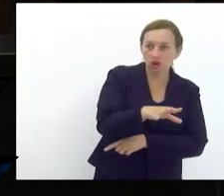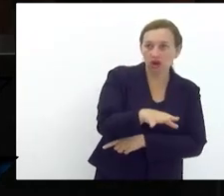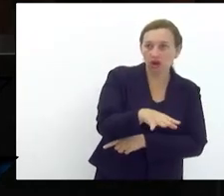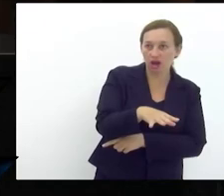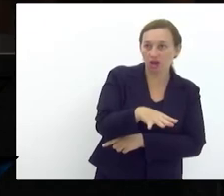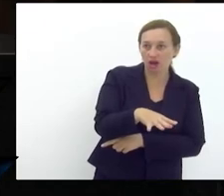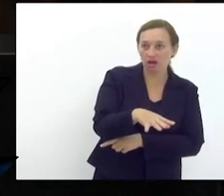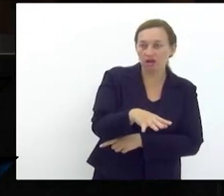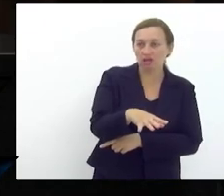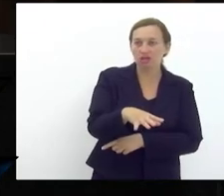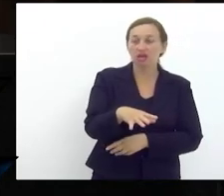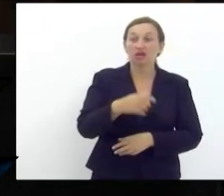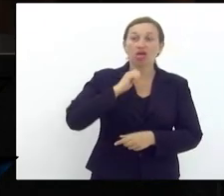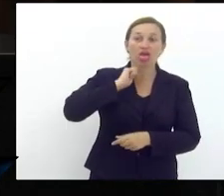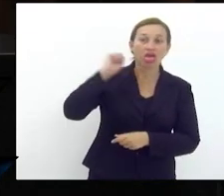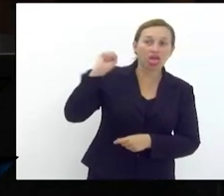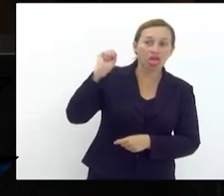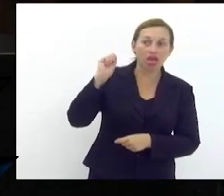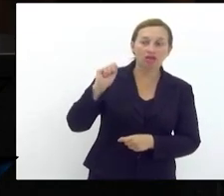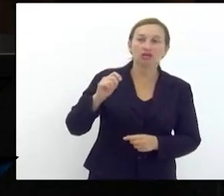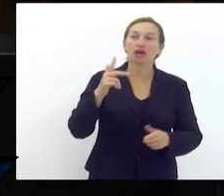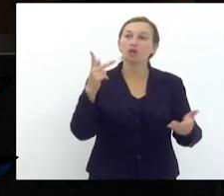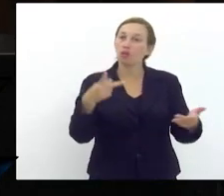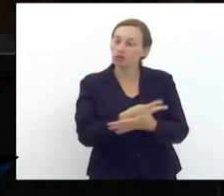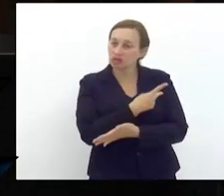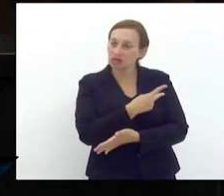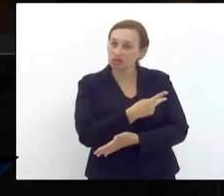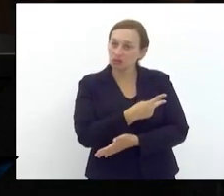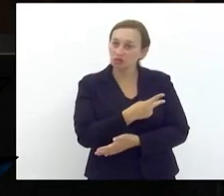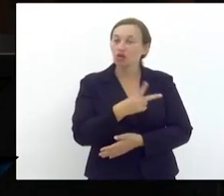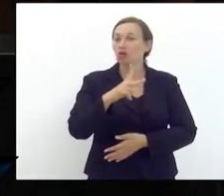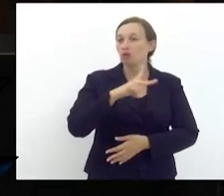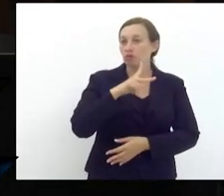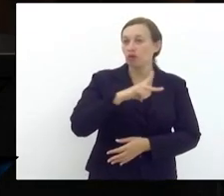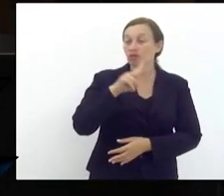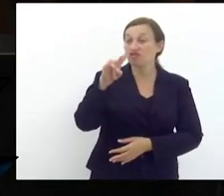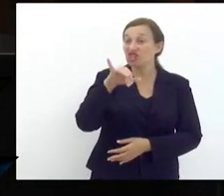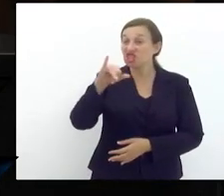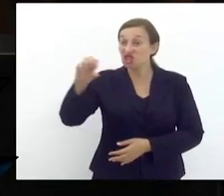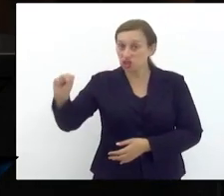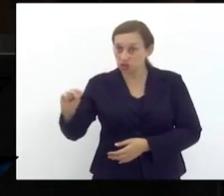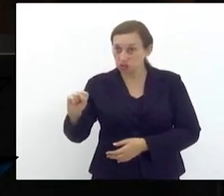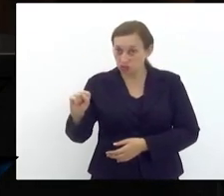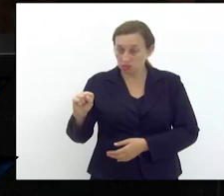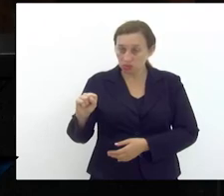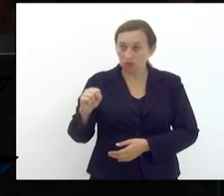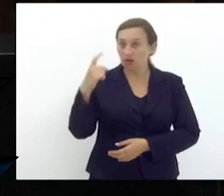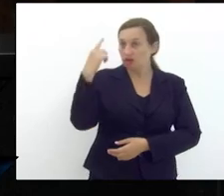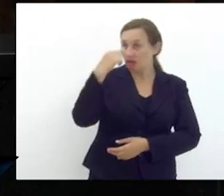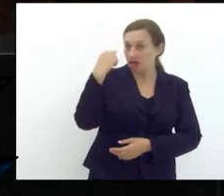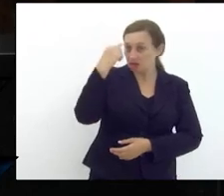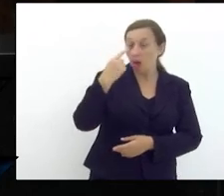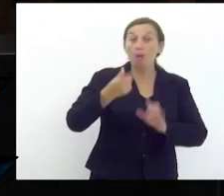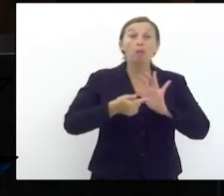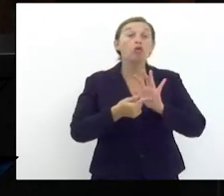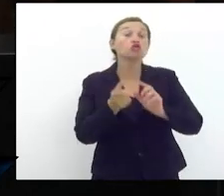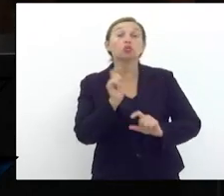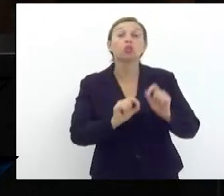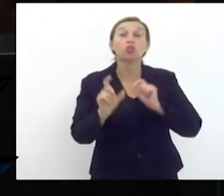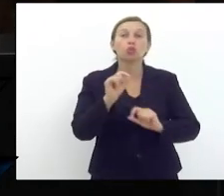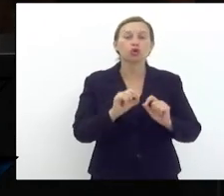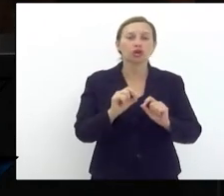um enforcamento como aconteceu com o próximo próprio Vinícius Junior na Espanha Demonstra